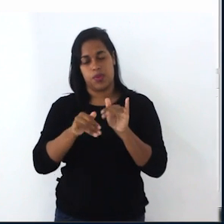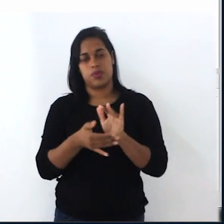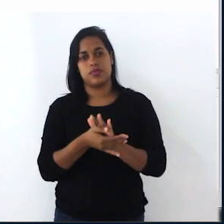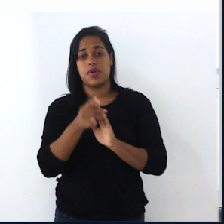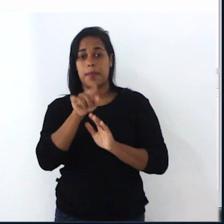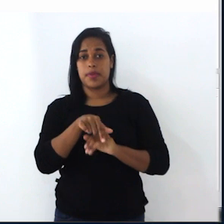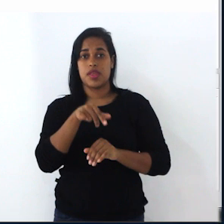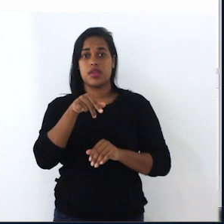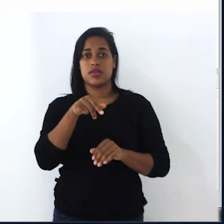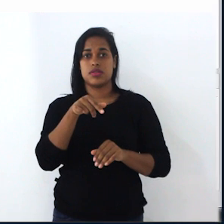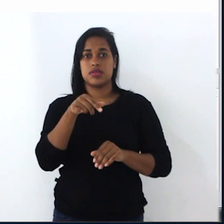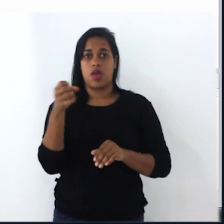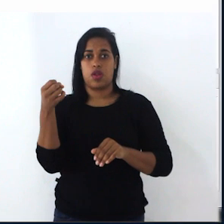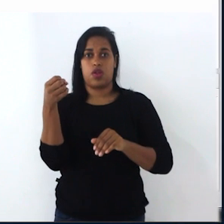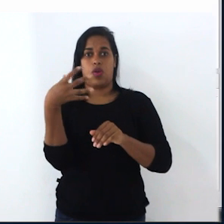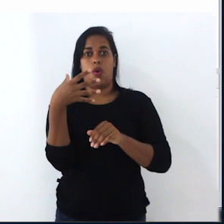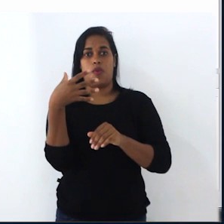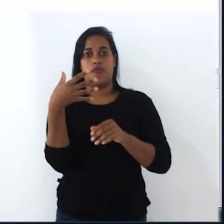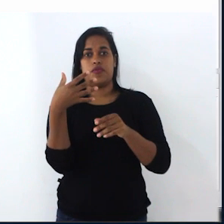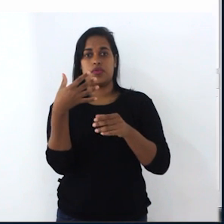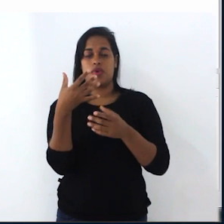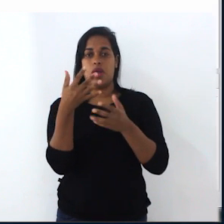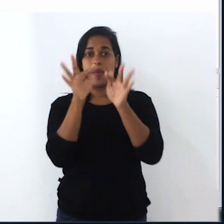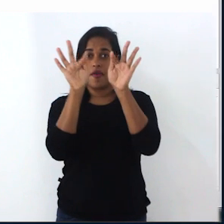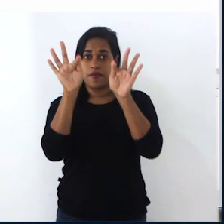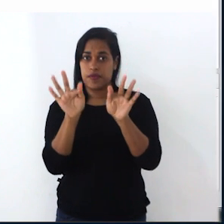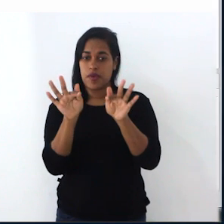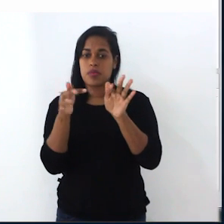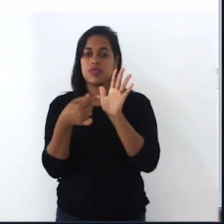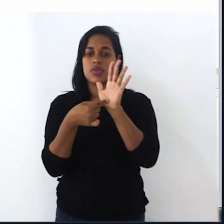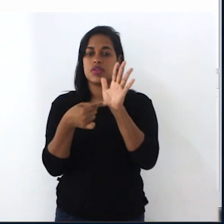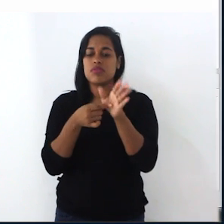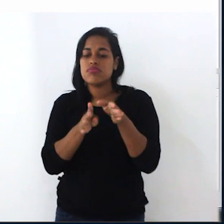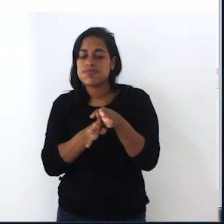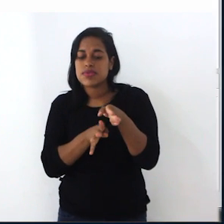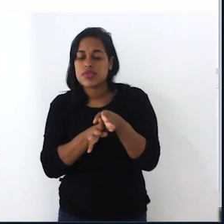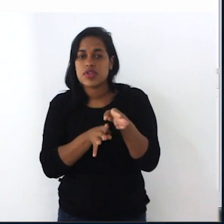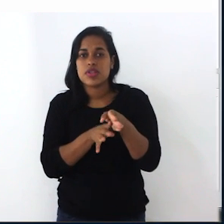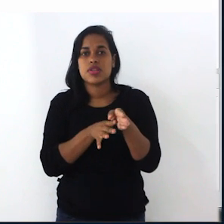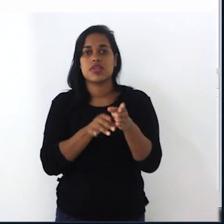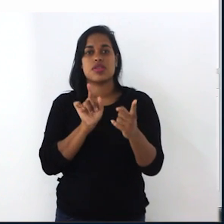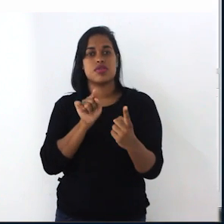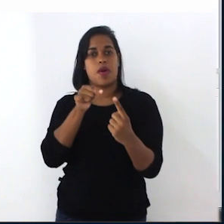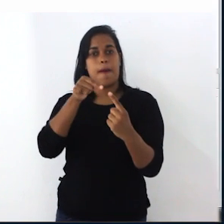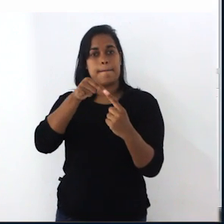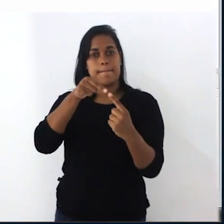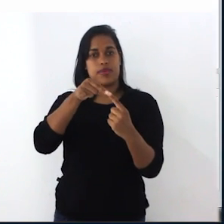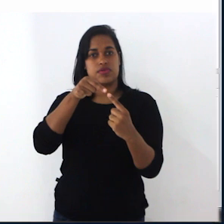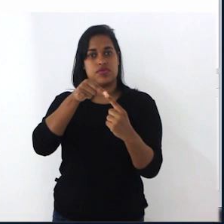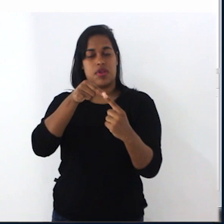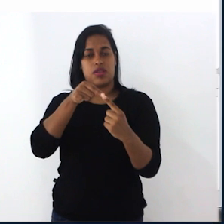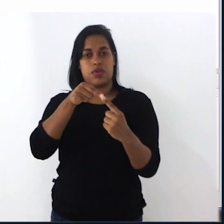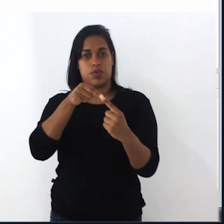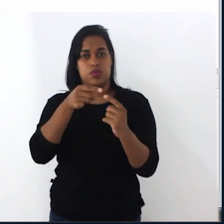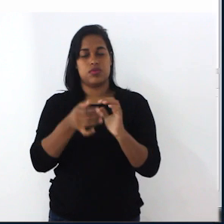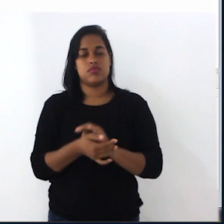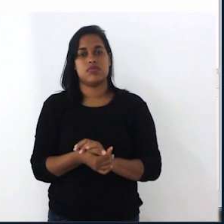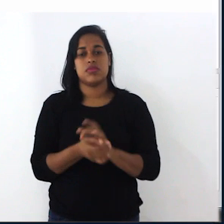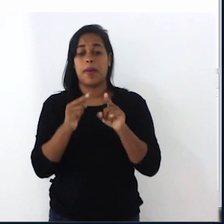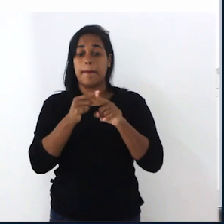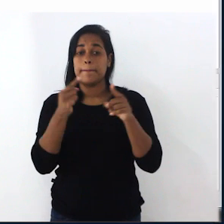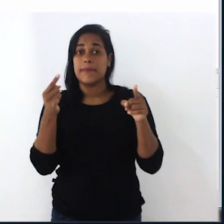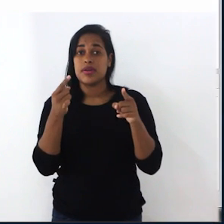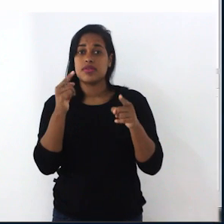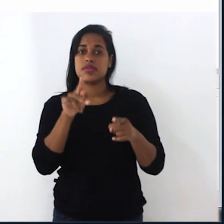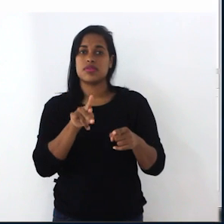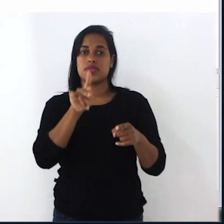nesse MySQLi, esse new é uma forma de orientação a objeto, mas a gente não vai ver orientação a objeto aqui, mas o